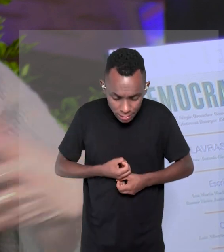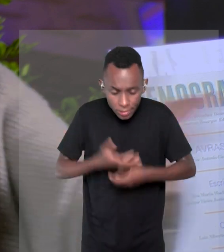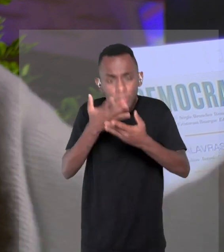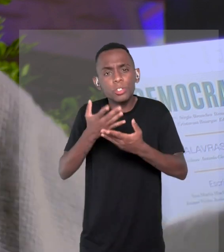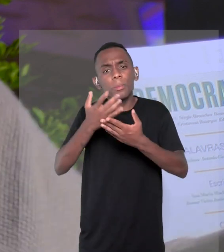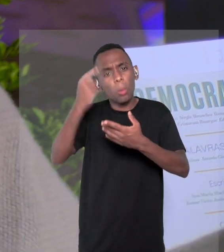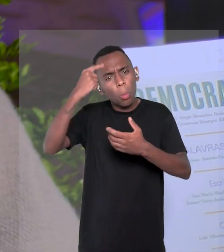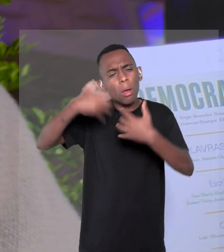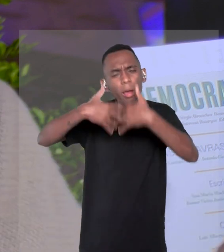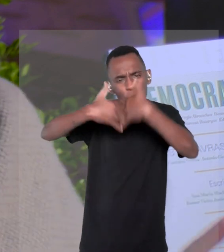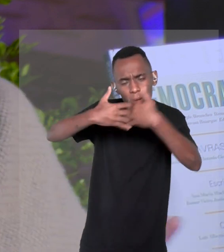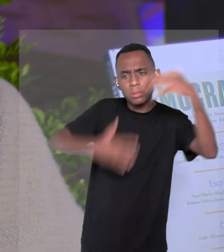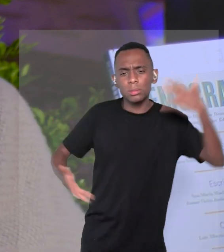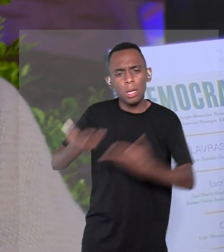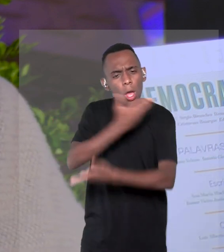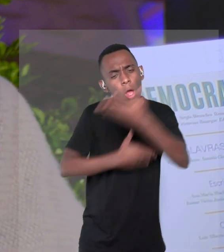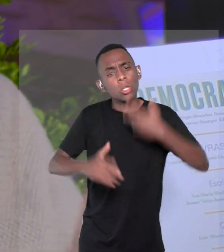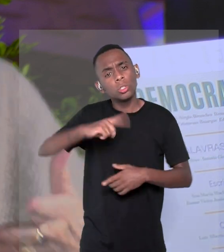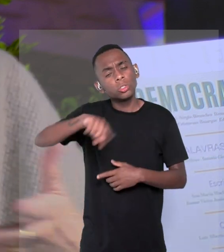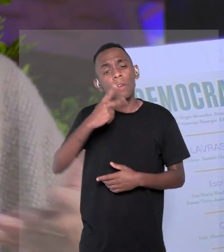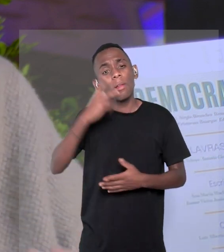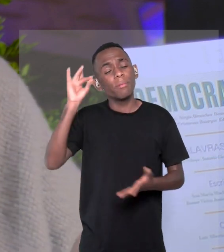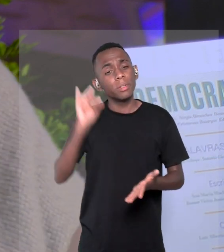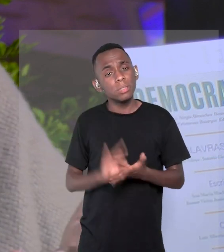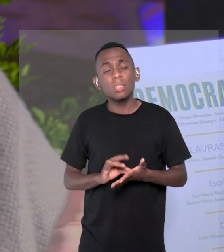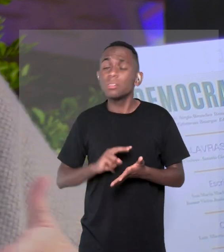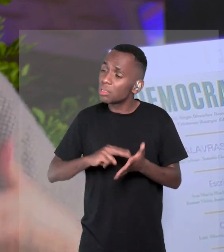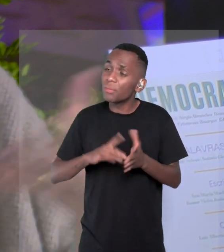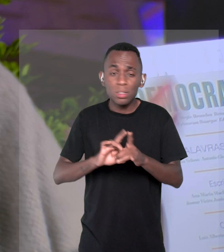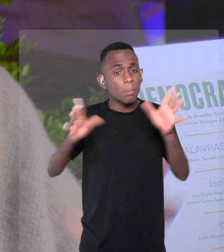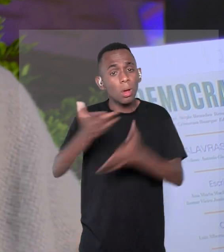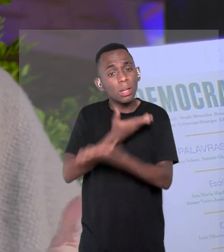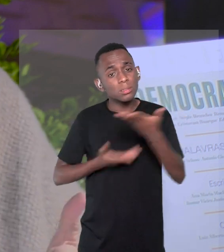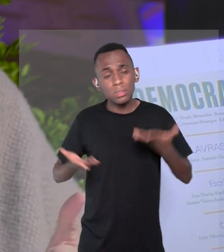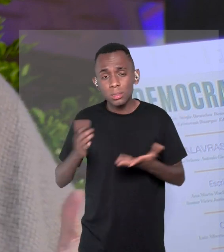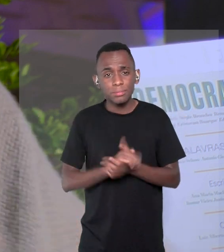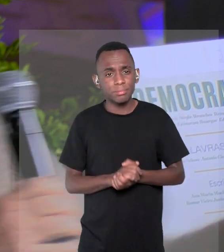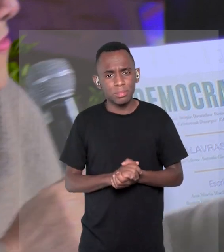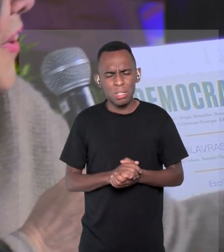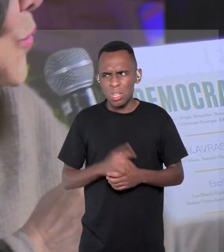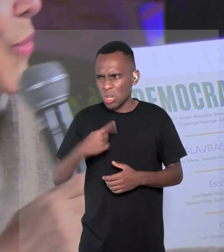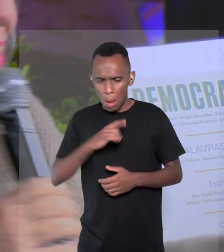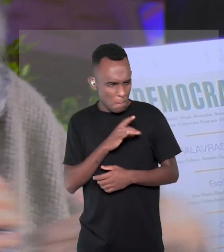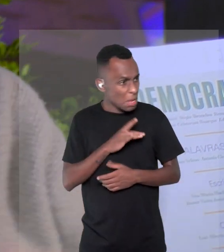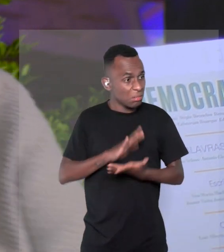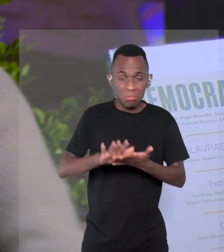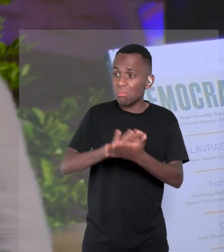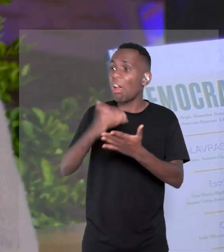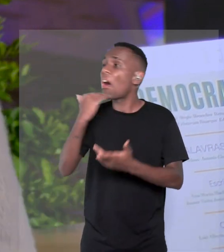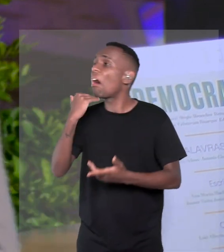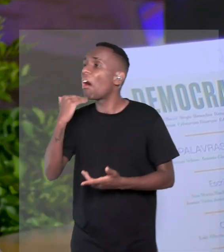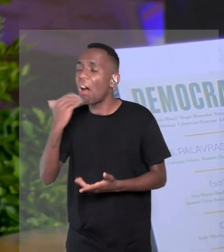Nós estamos aqui sentados numa situação de democracia. Ela falou, eu